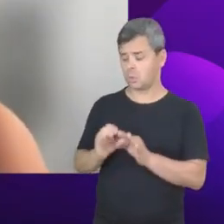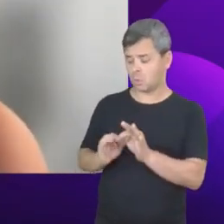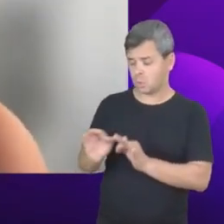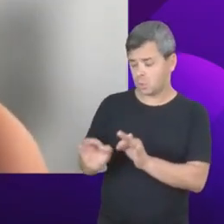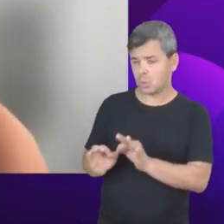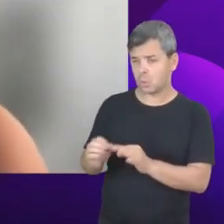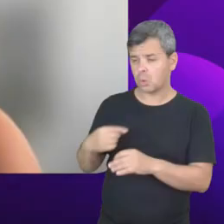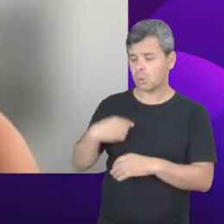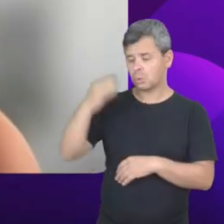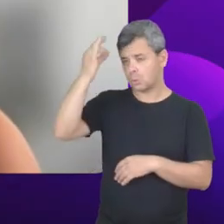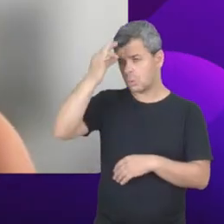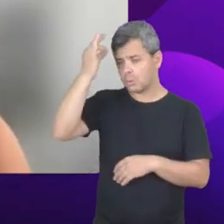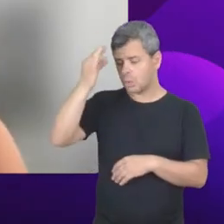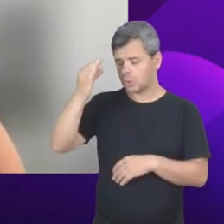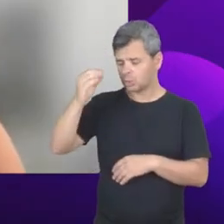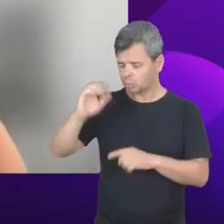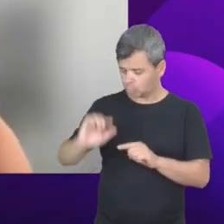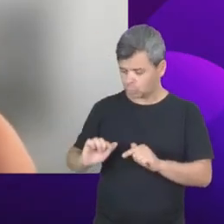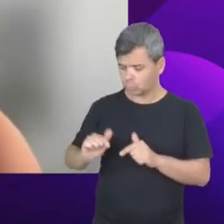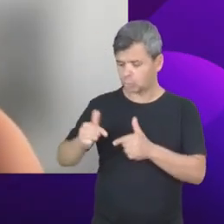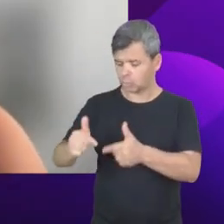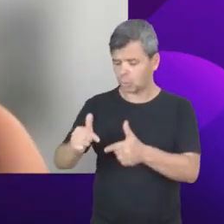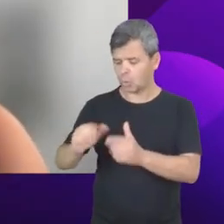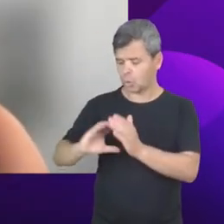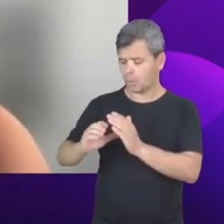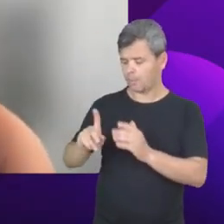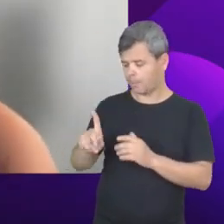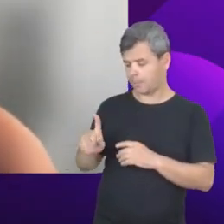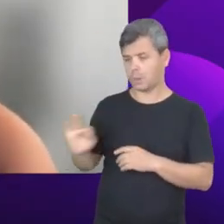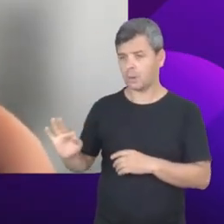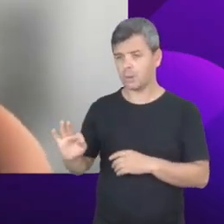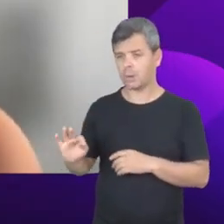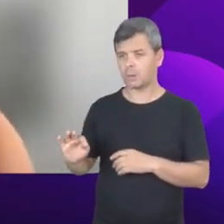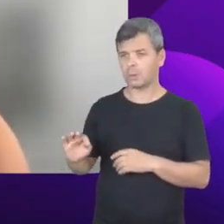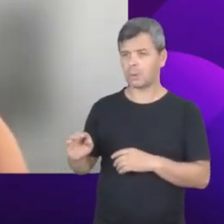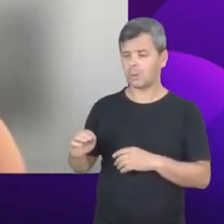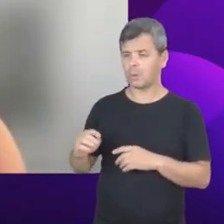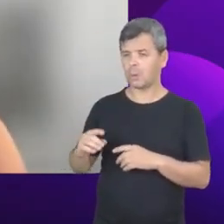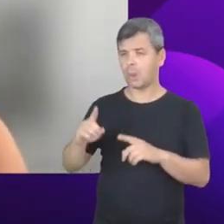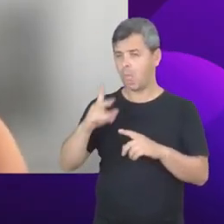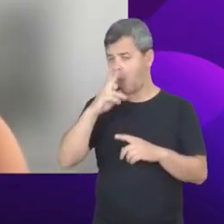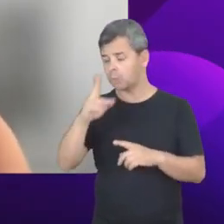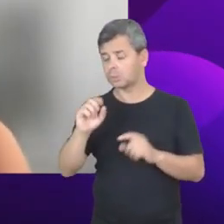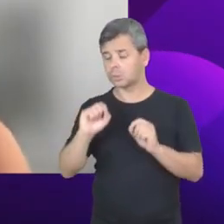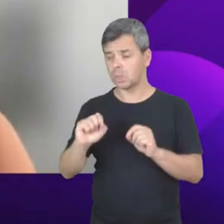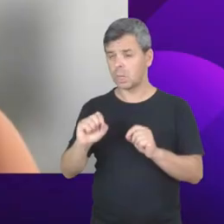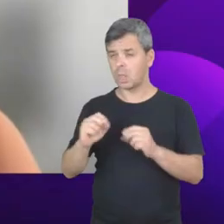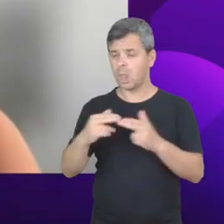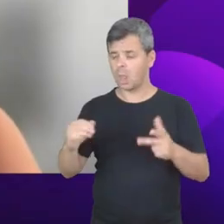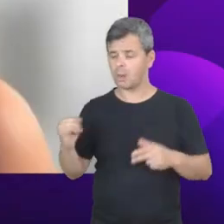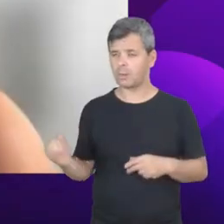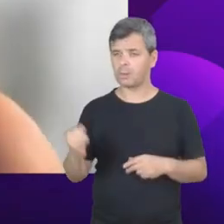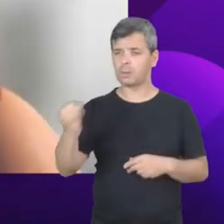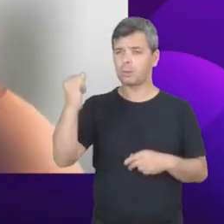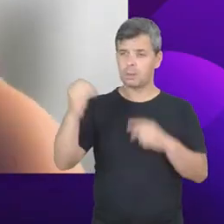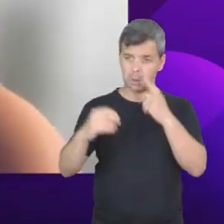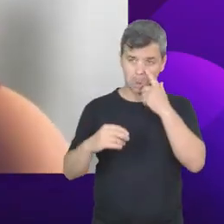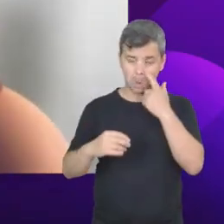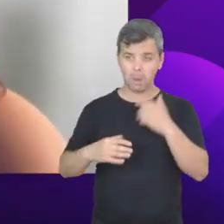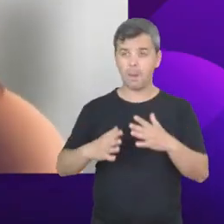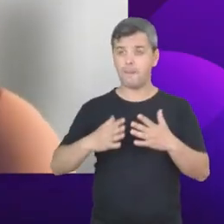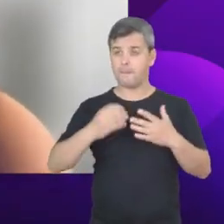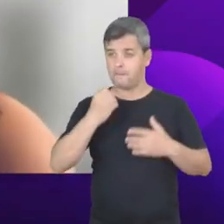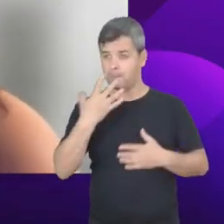organização e nosso espírito de campanha do partido se coloca. Então, acho que é uma coisa muito importante. Bom,